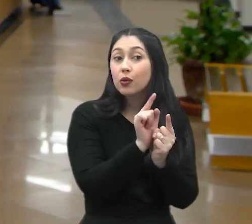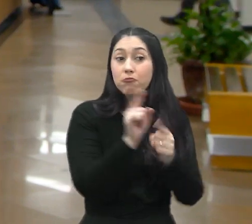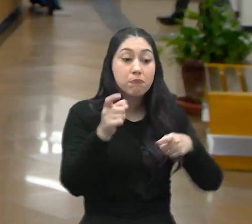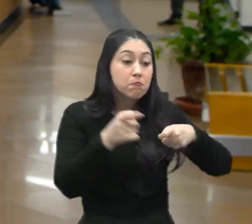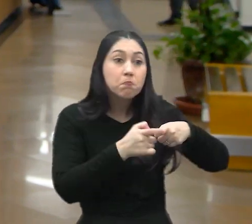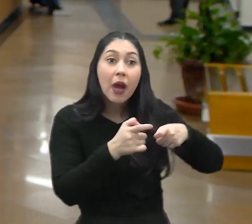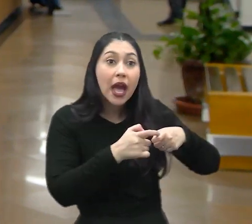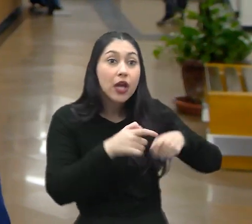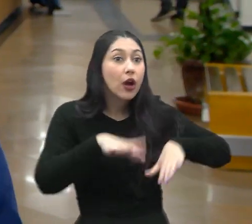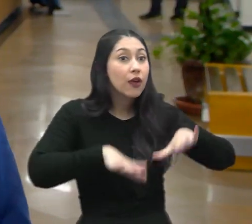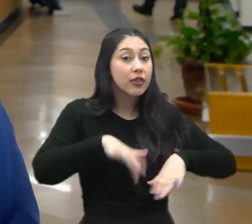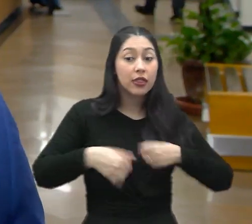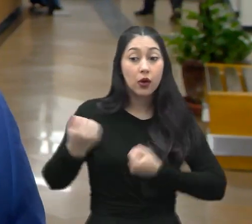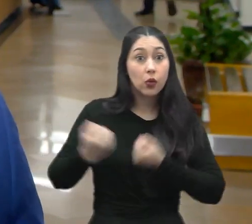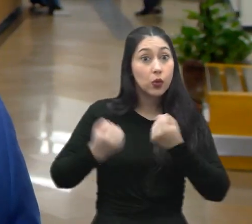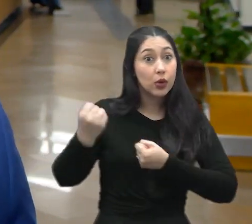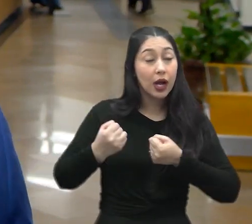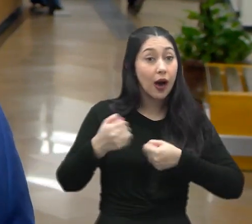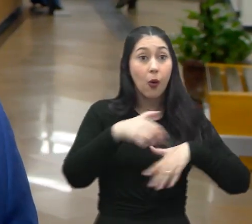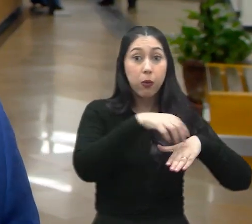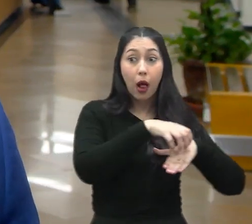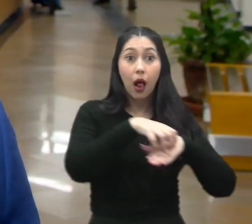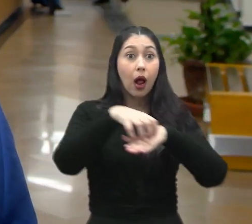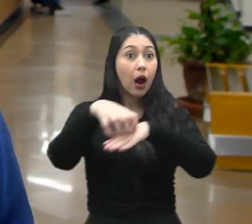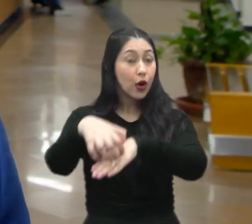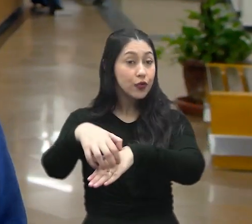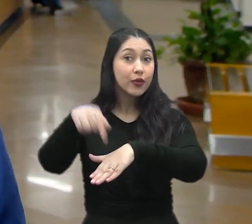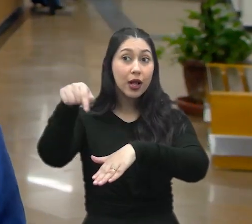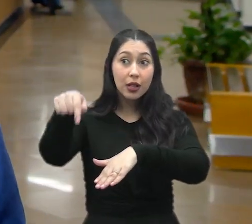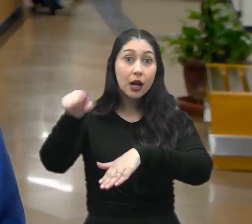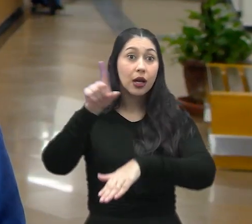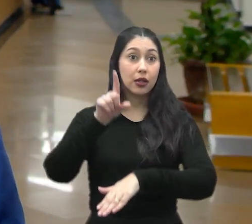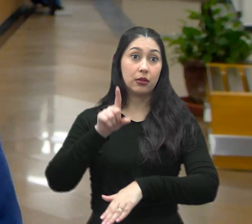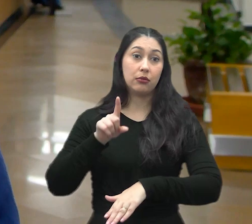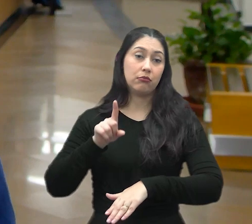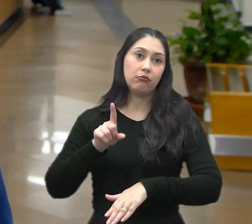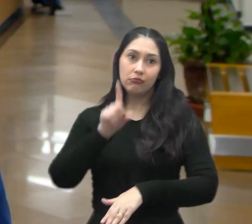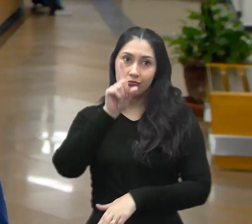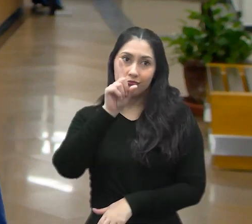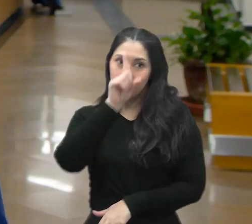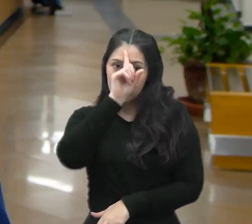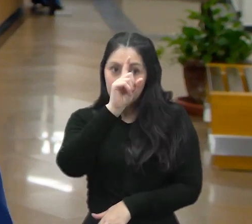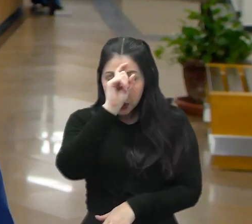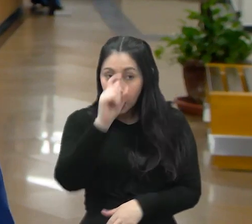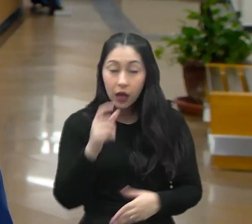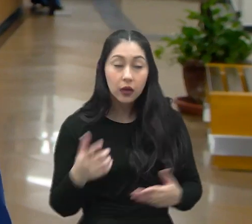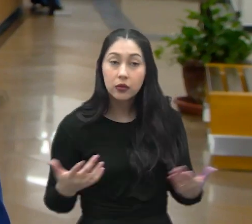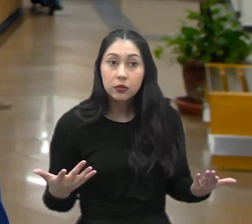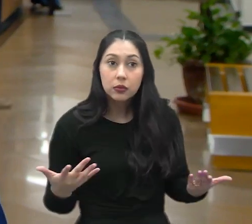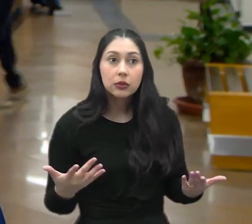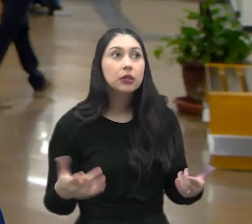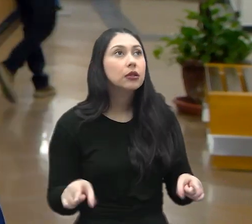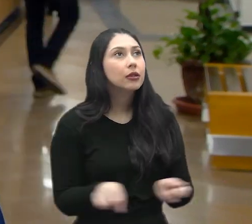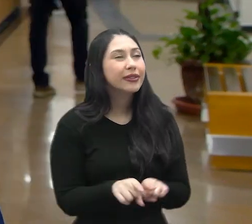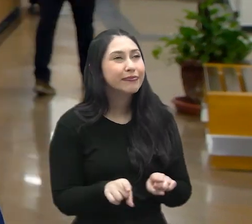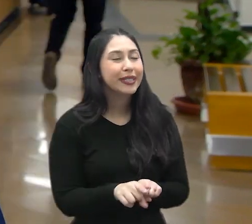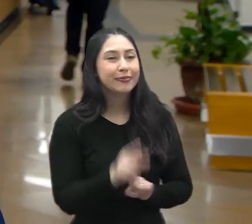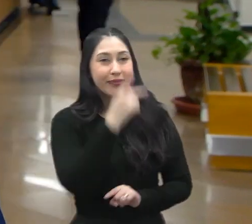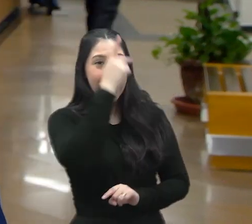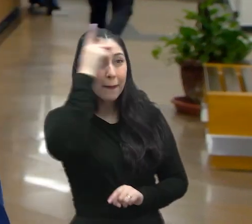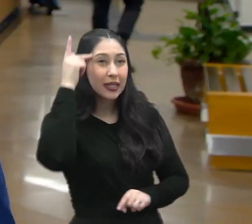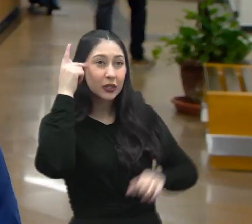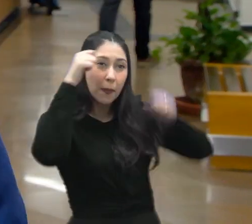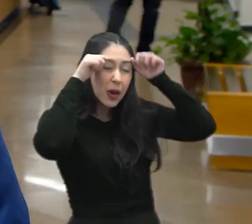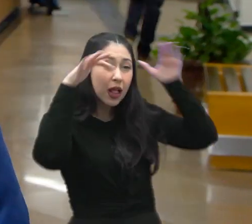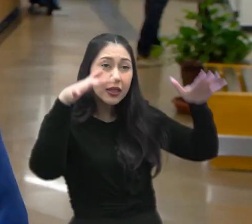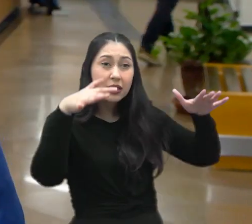um atendimento médico ou um transporte para levar até uma unidade básica de saúde. Né? E também esse